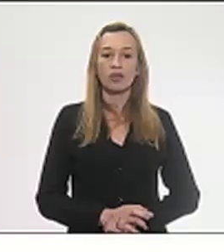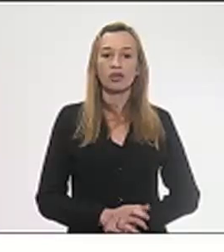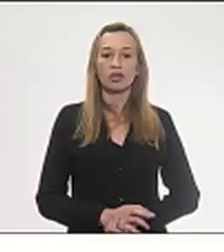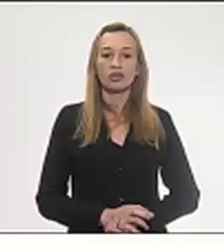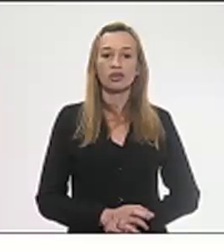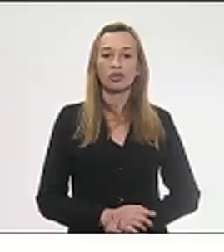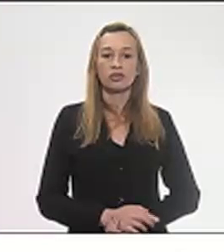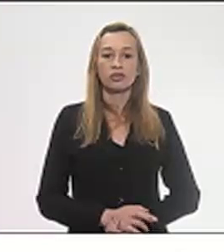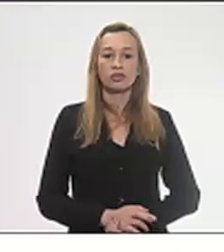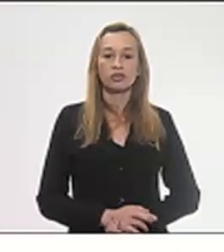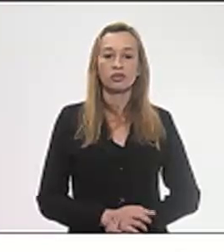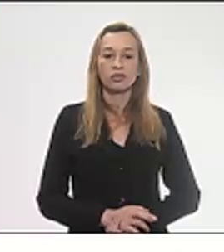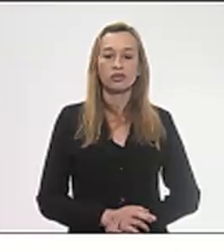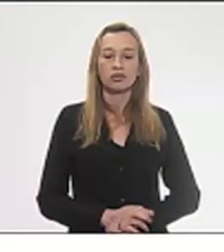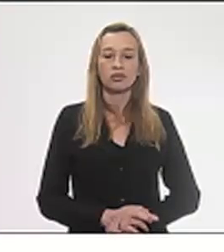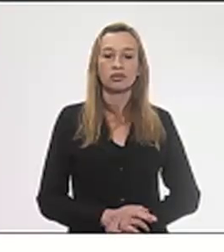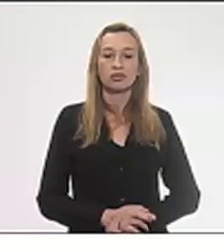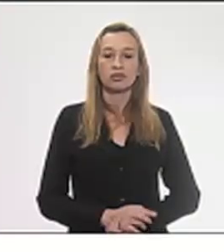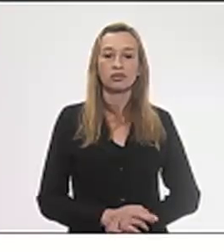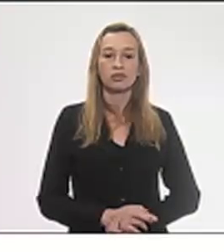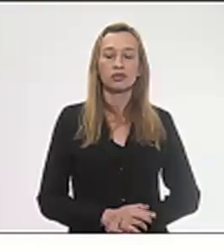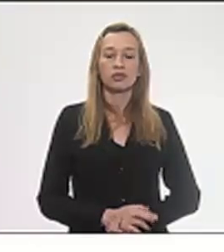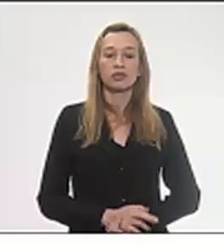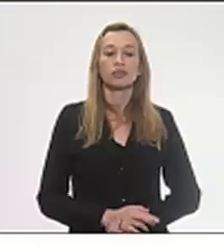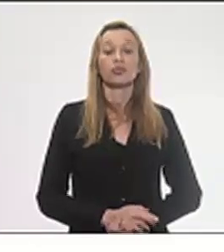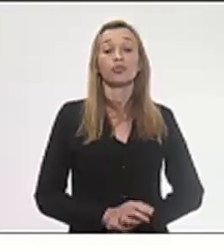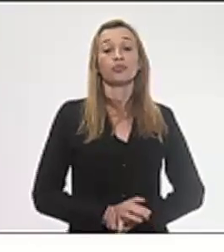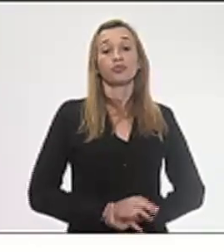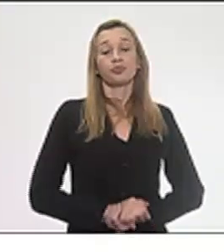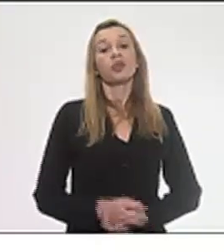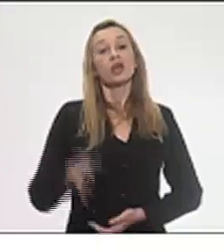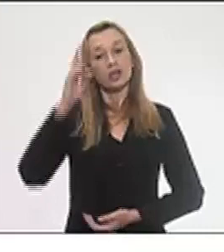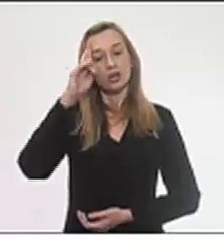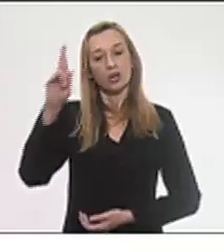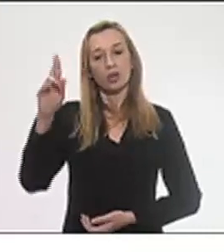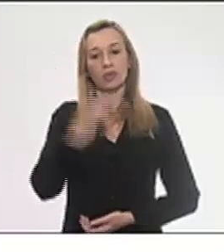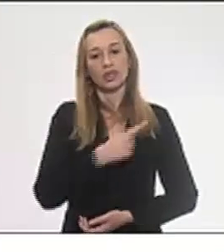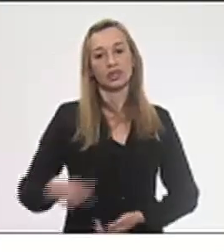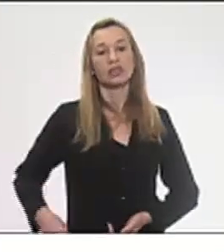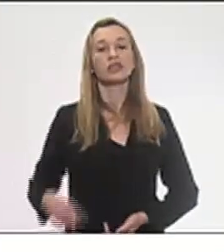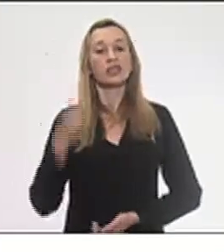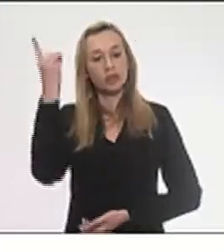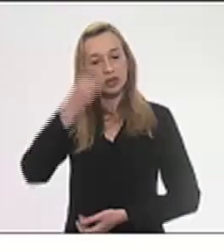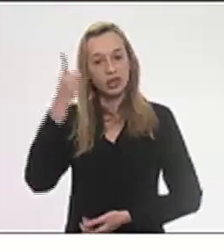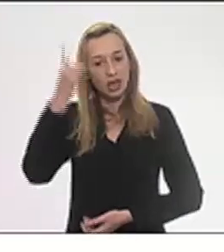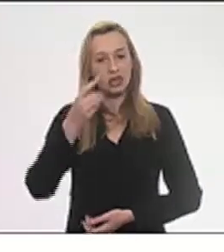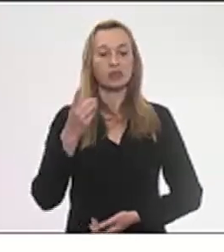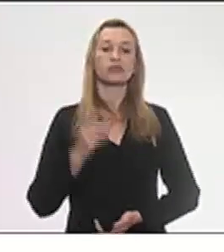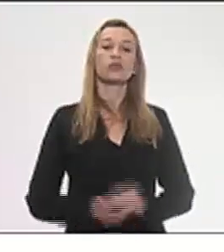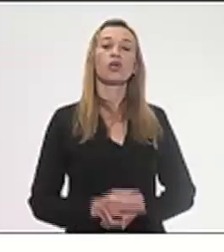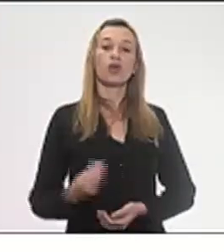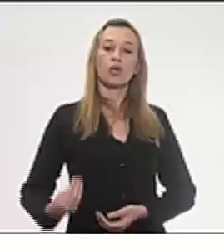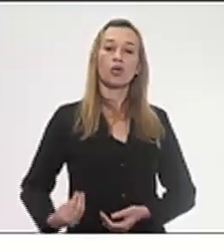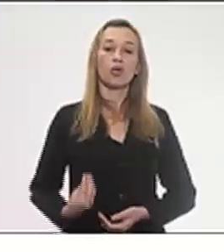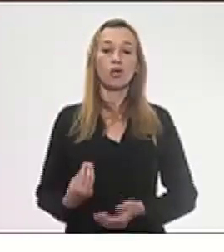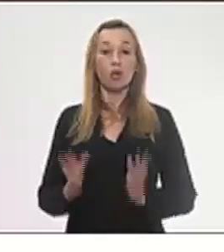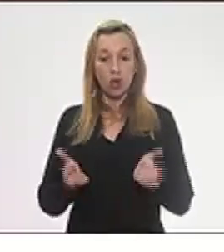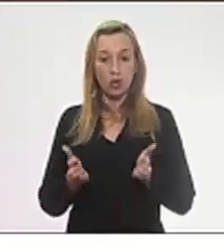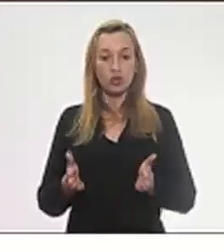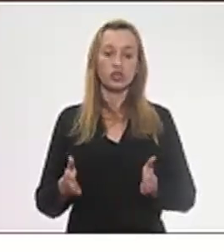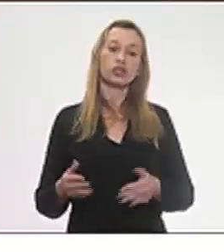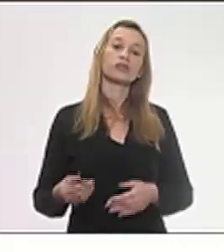Senhora Presidente, senhores deputados, veio hoje à tribuna a